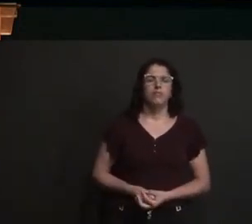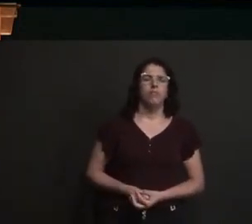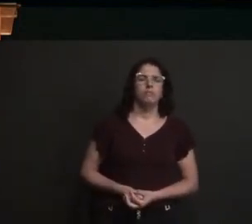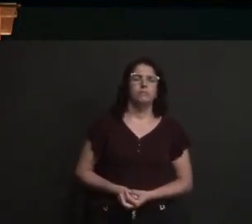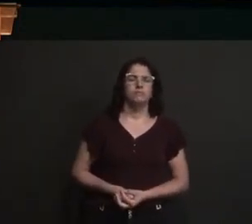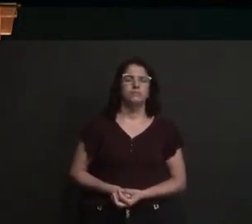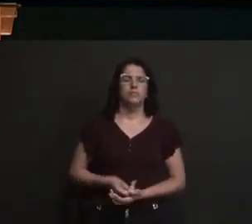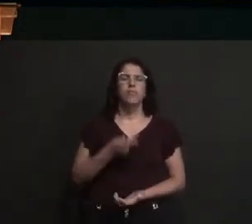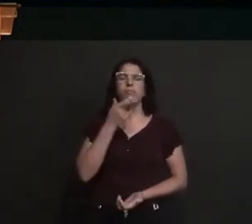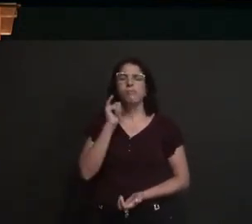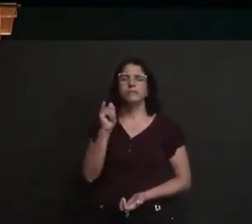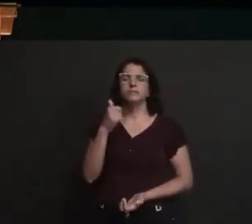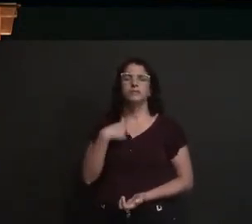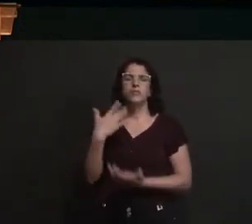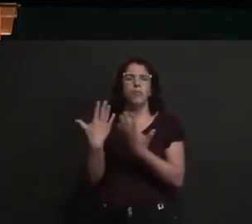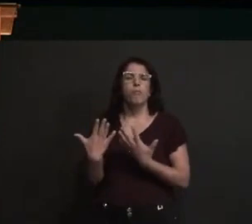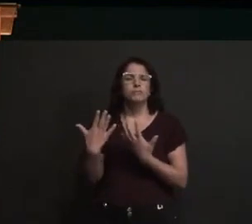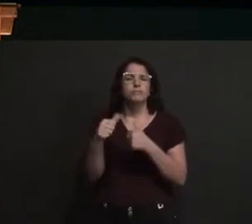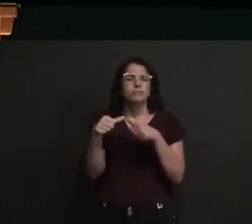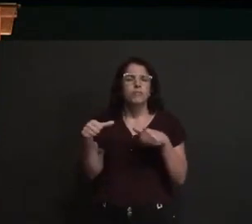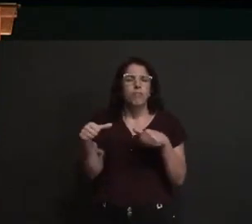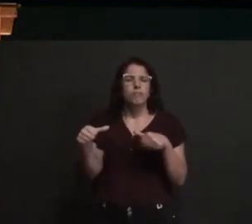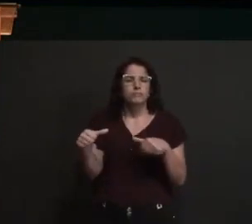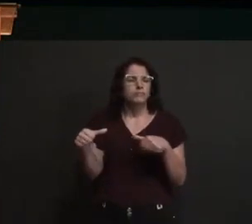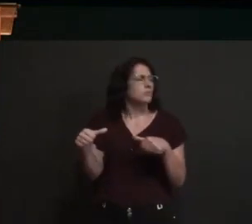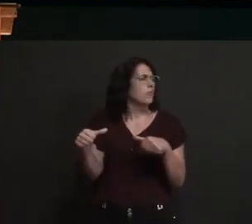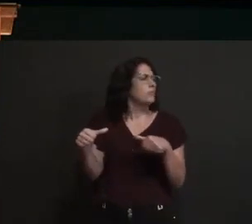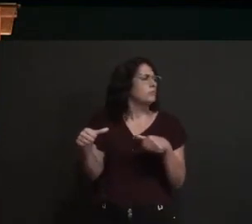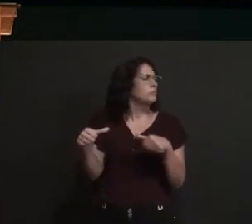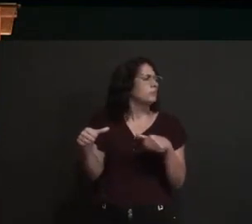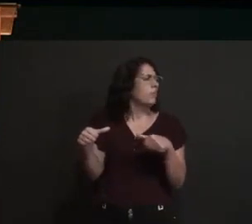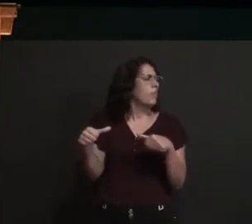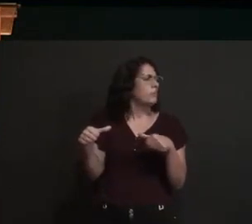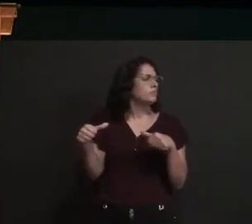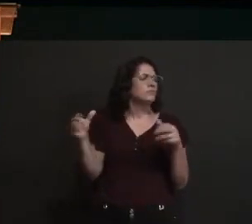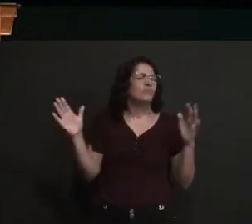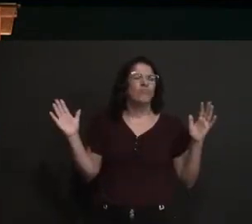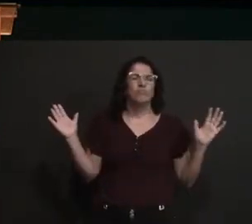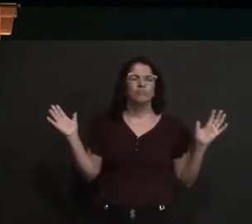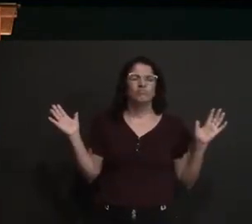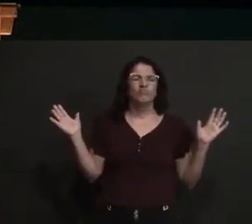Vale a pena, Senhor. Vale a pena.